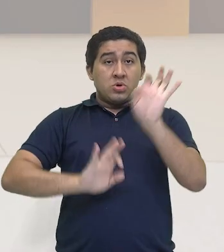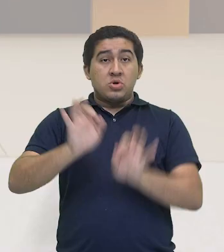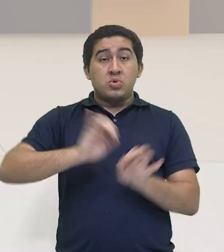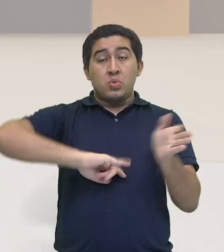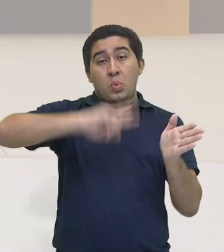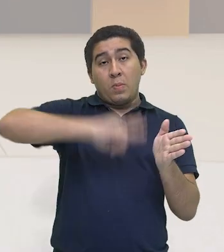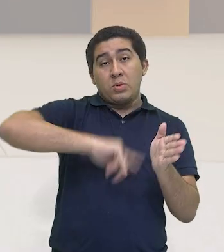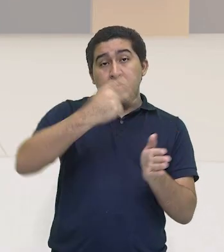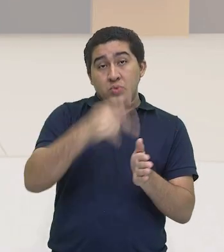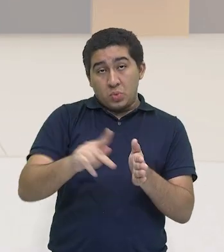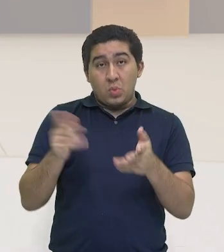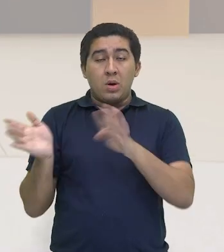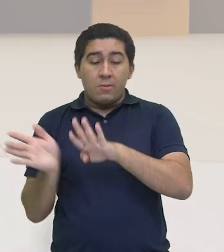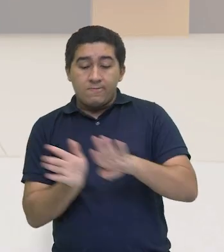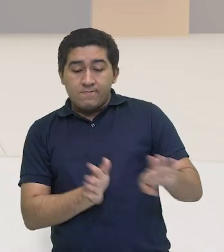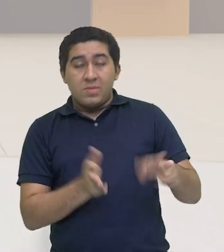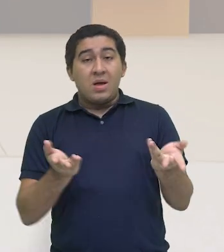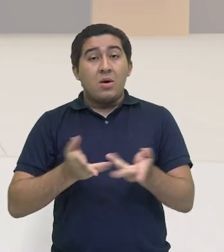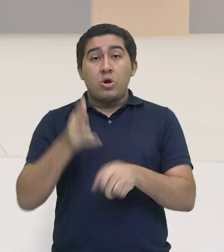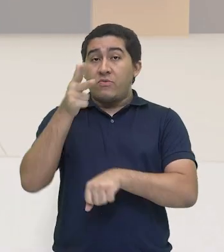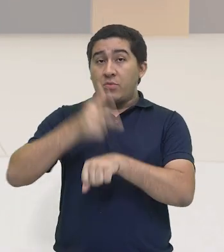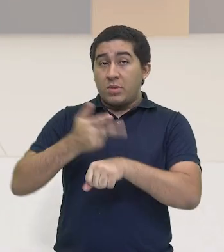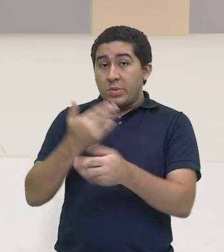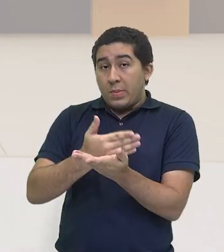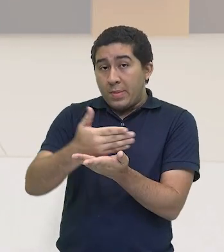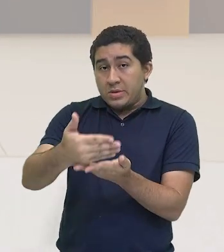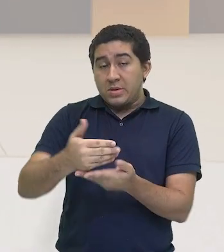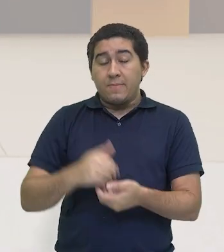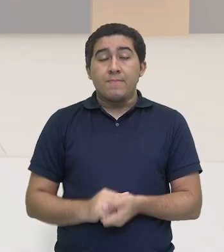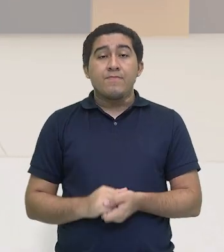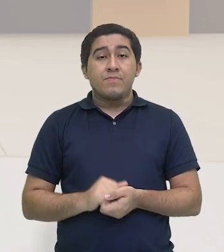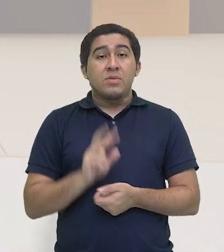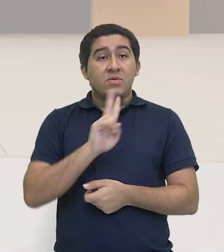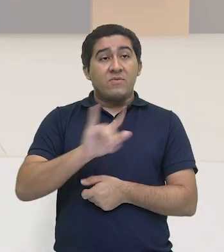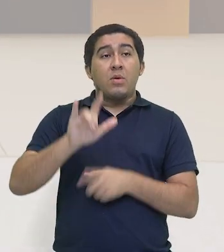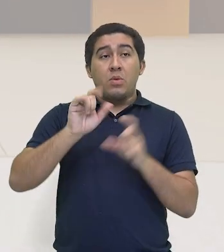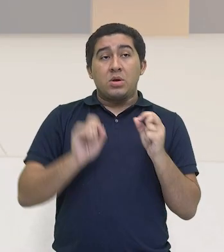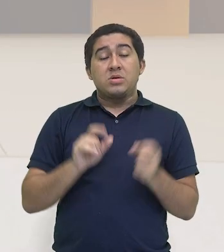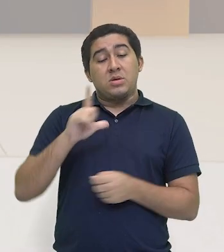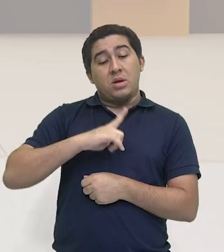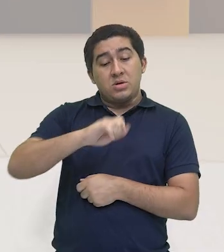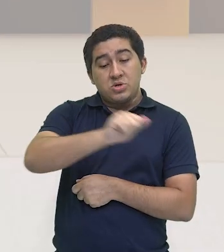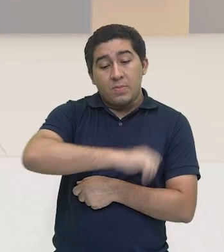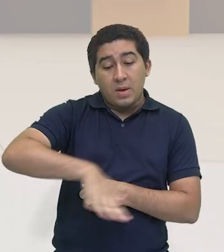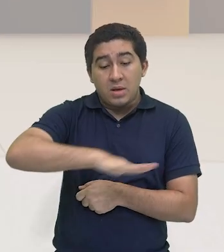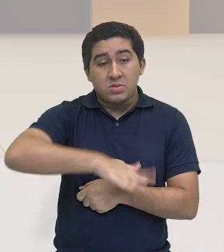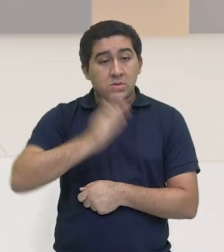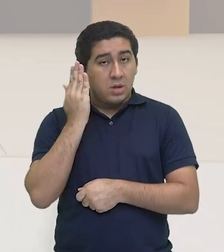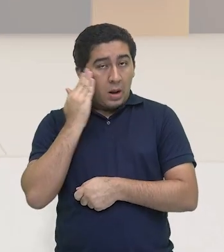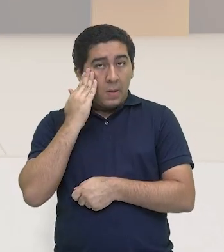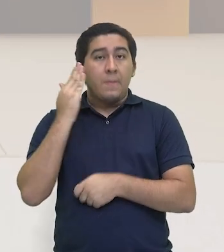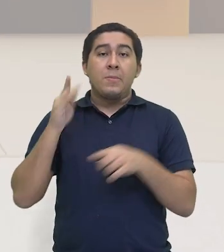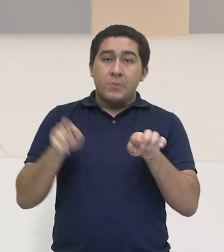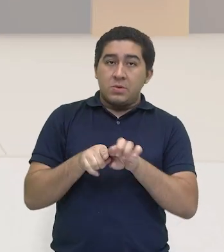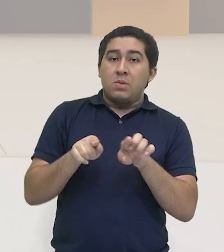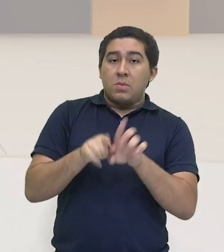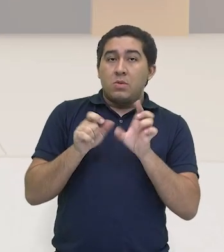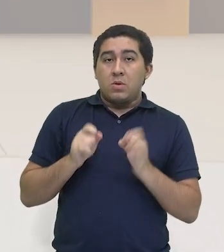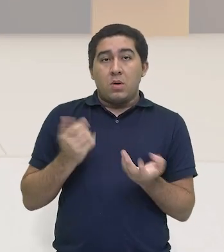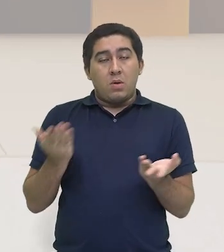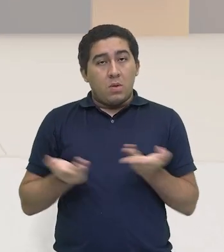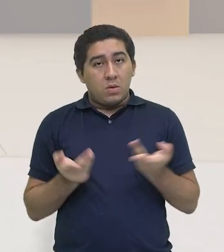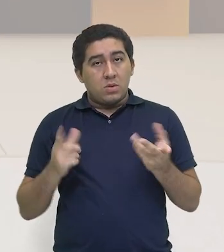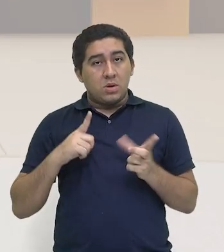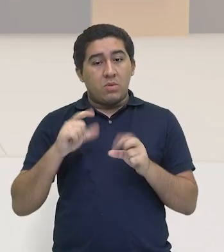vai para a prática mesmo, que é a parte da filmagem. Você vai estabelecer, né, o cenário que você já pensou tudo e vai fazer